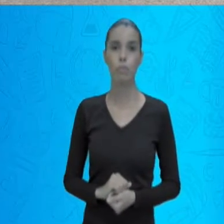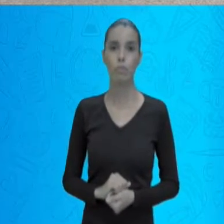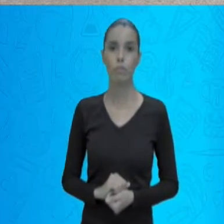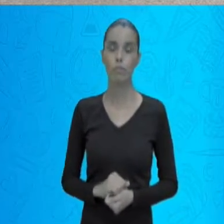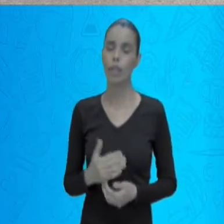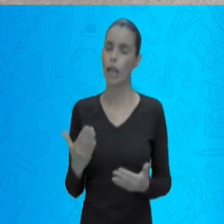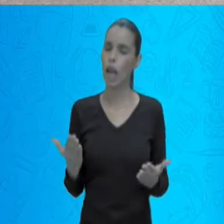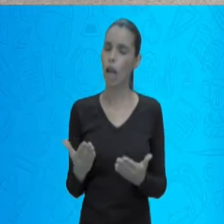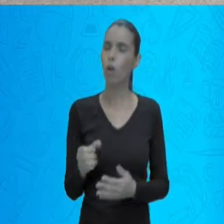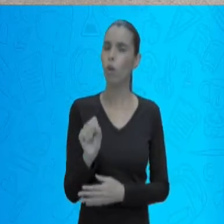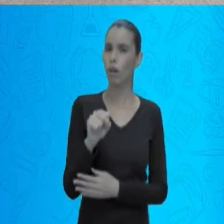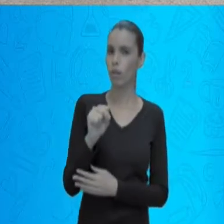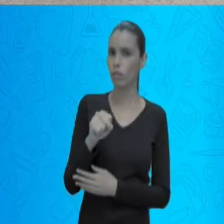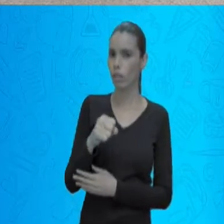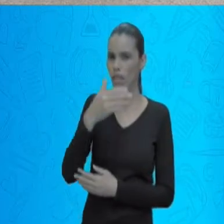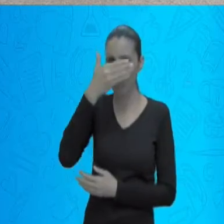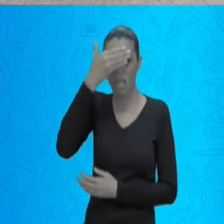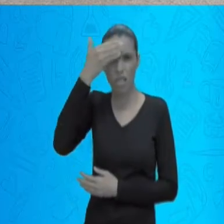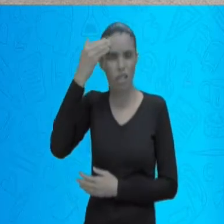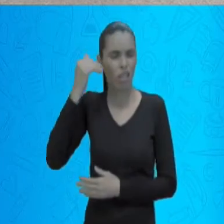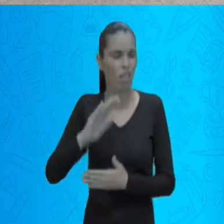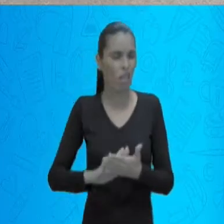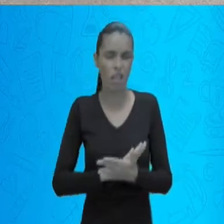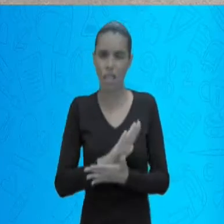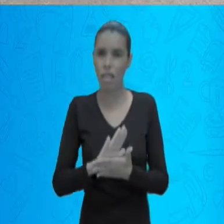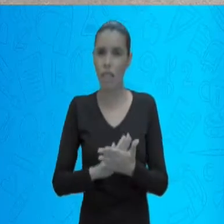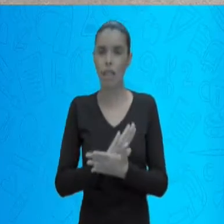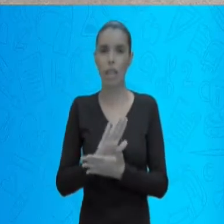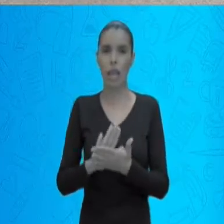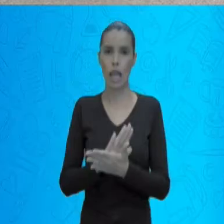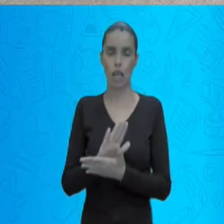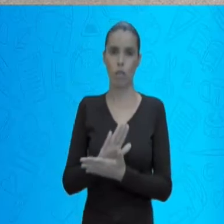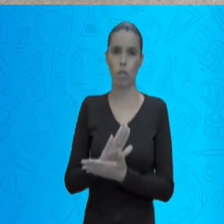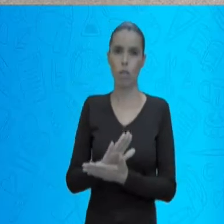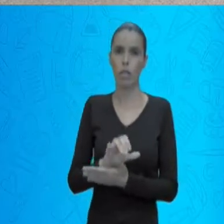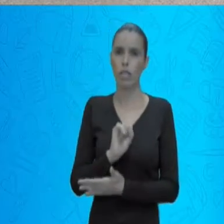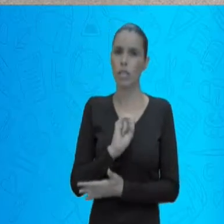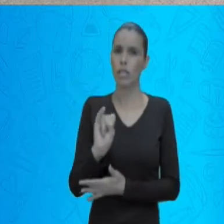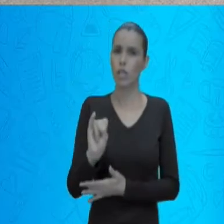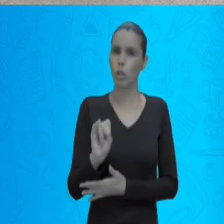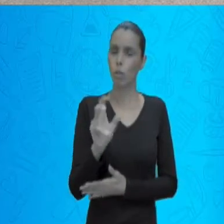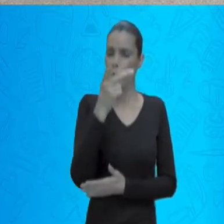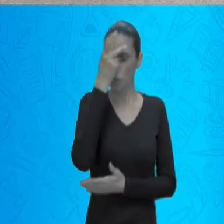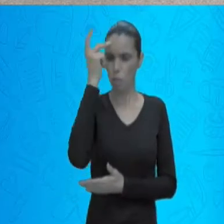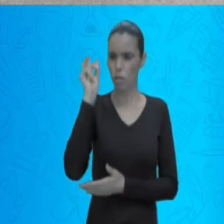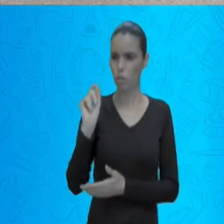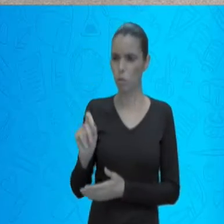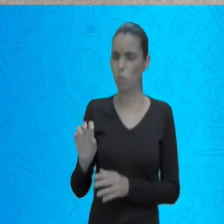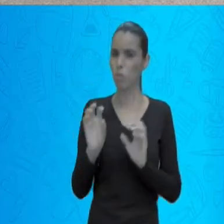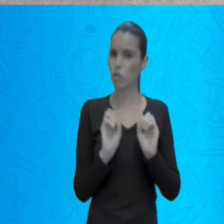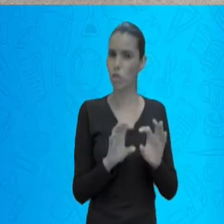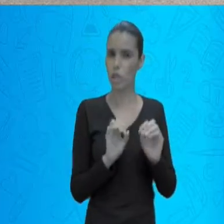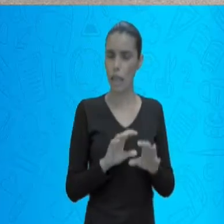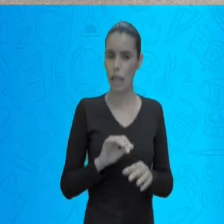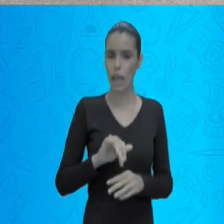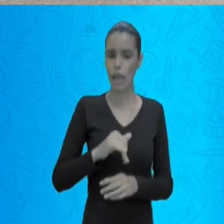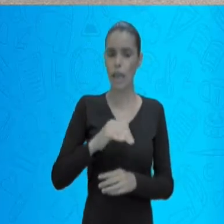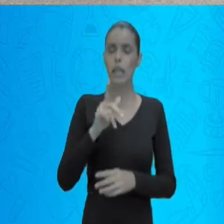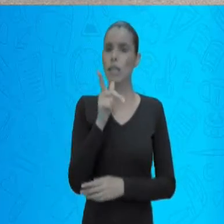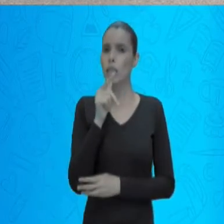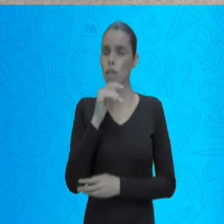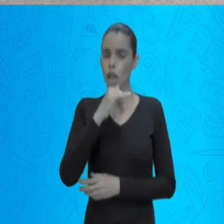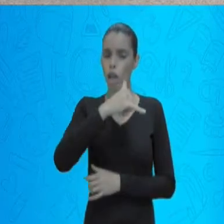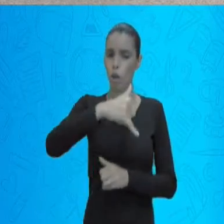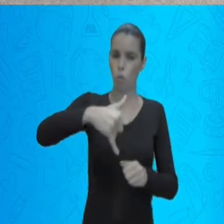vai esquecer. E se alguém falar com você que água e óleo não é uma mistura, você já sabe